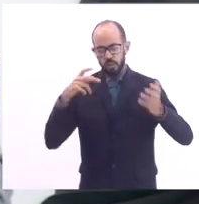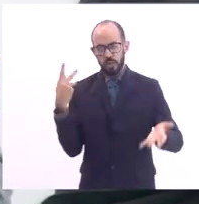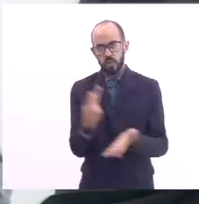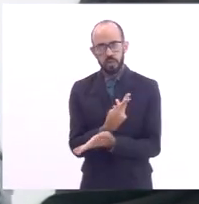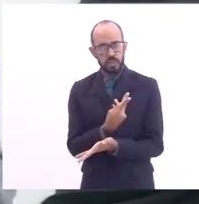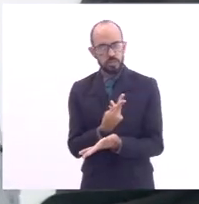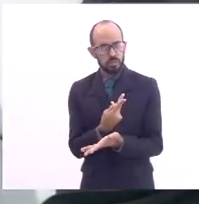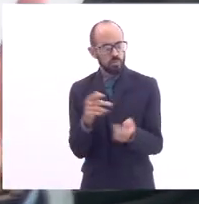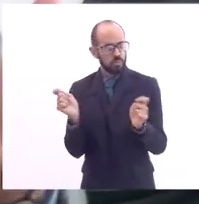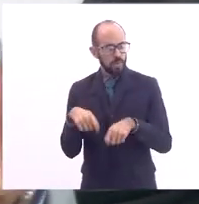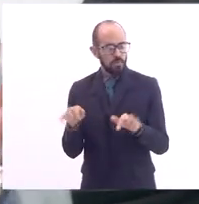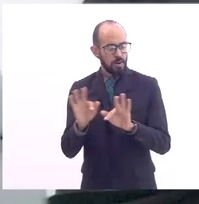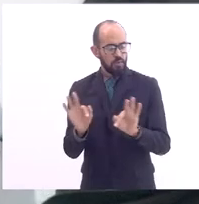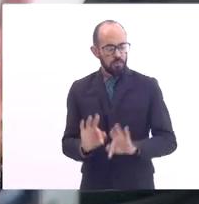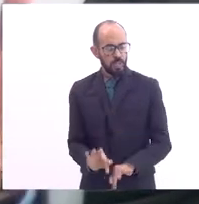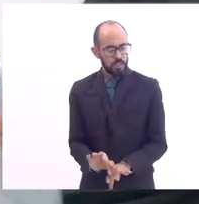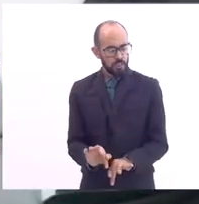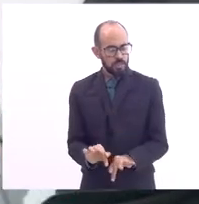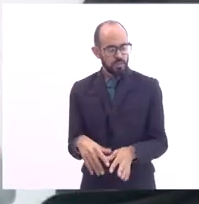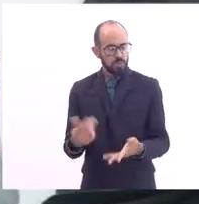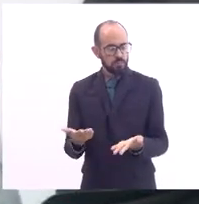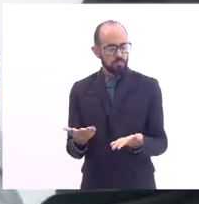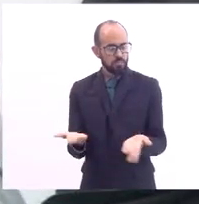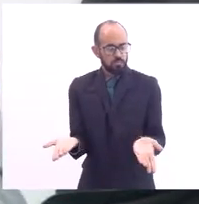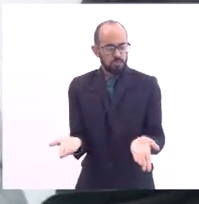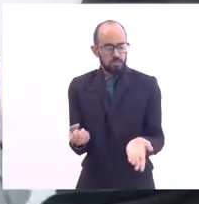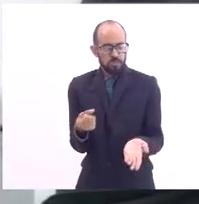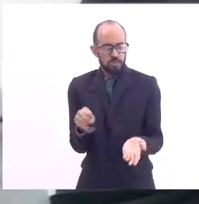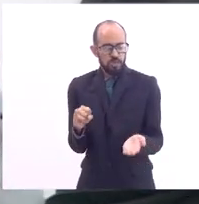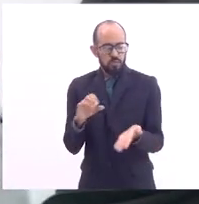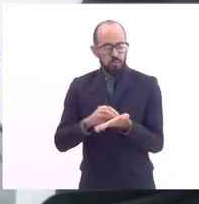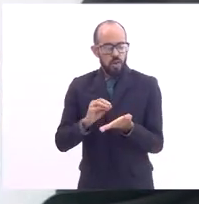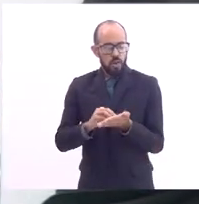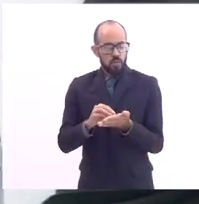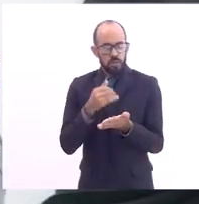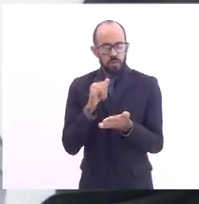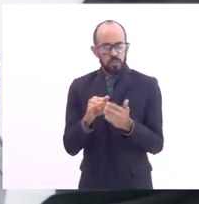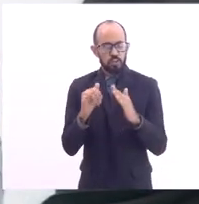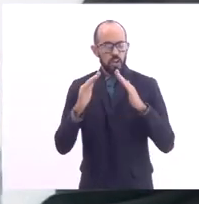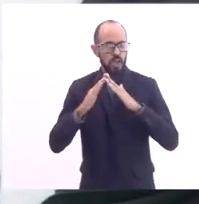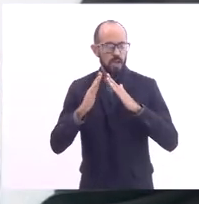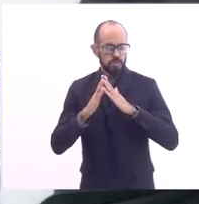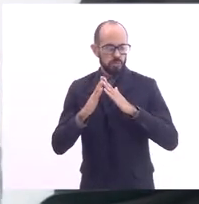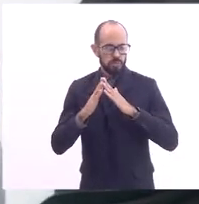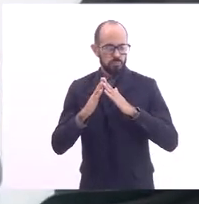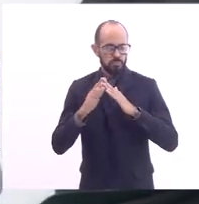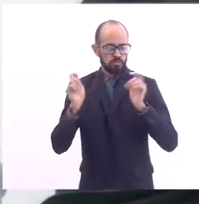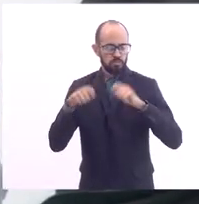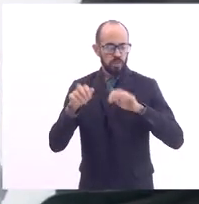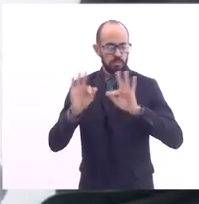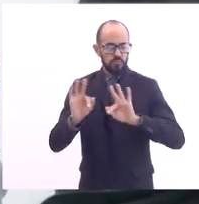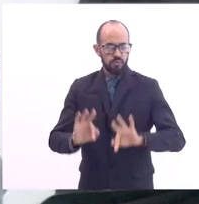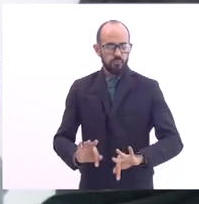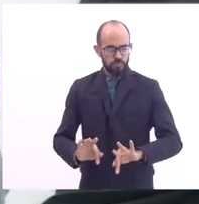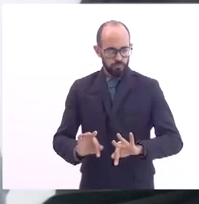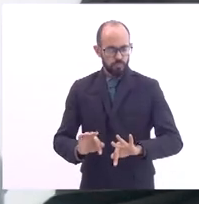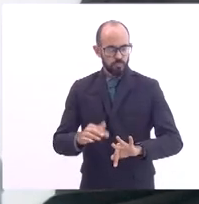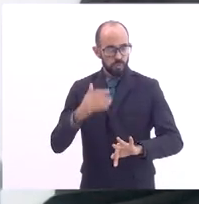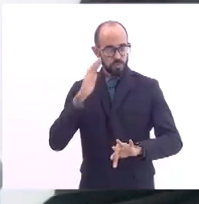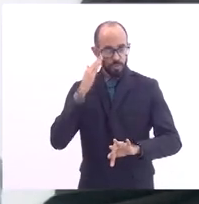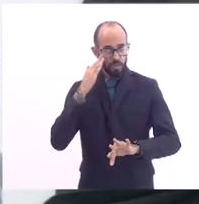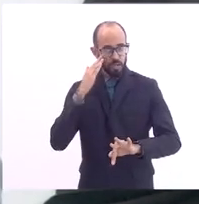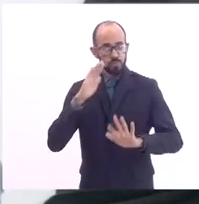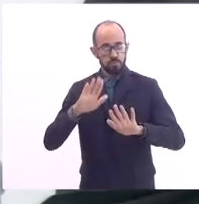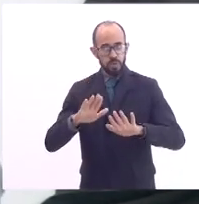ficar feliz tendo uma casa 36 horas sem energia, perdendo seus alimentos, ninguém pode estar feliz. Então, entendemos isso. E podem